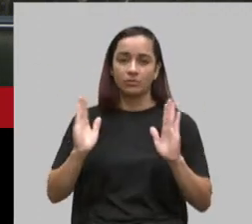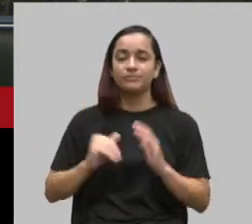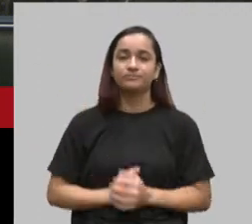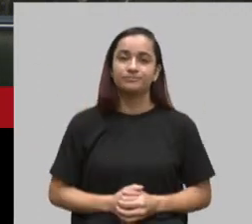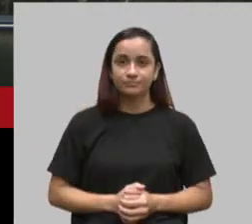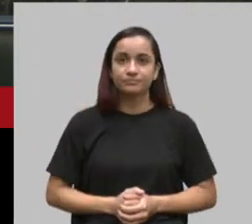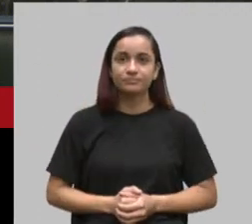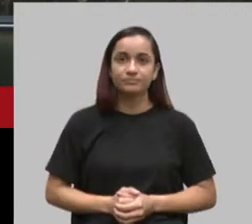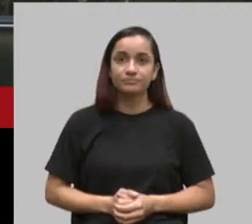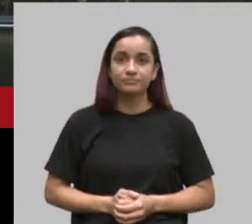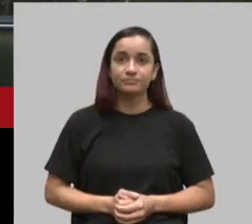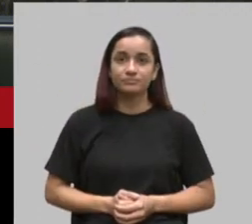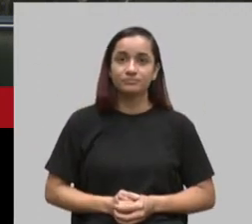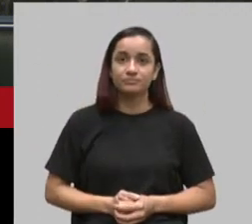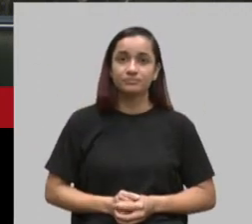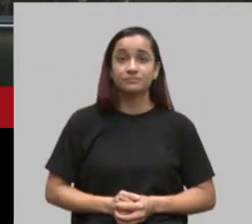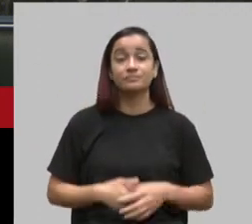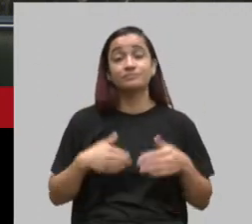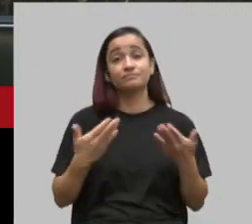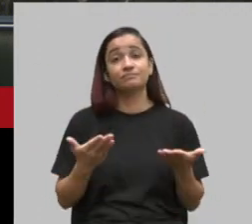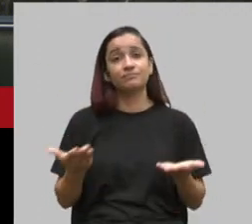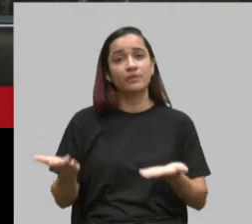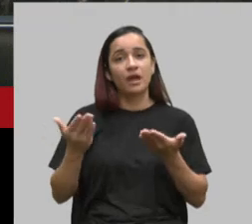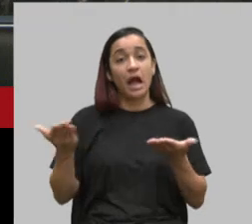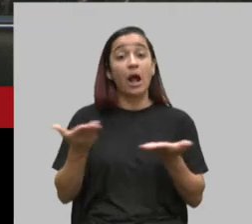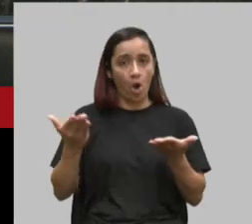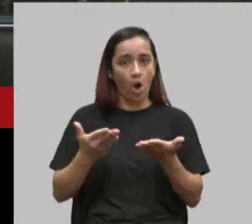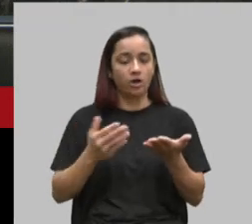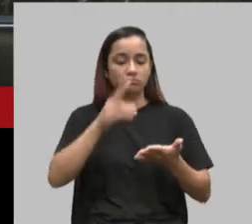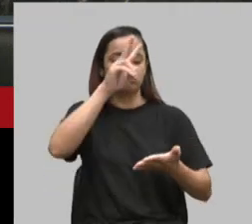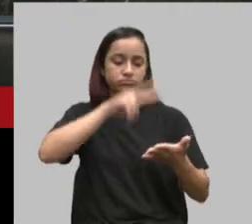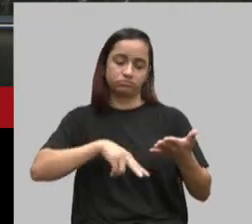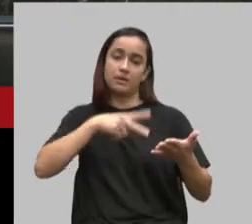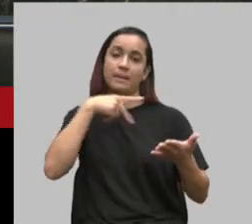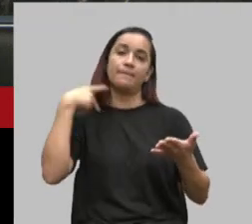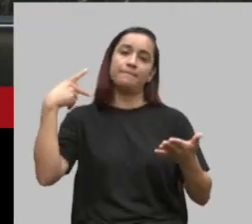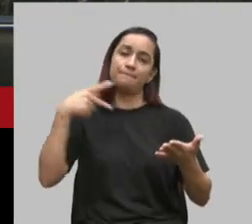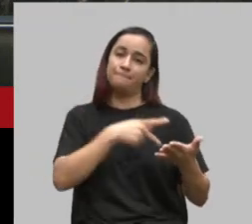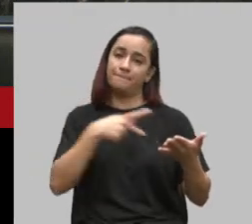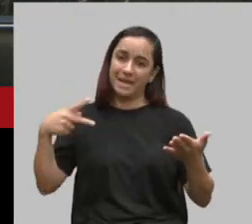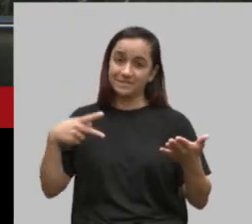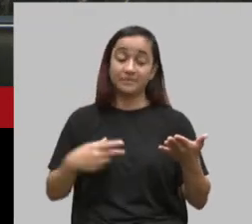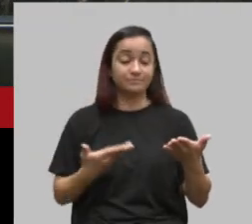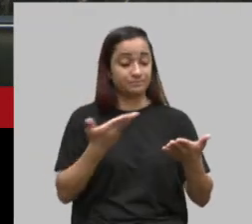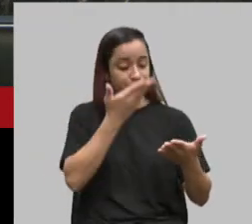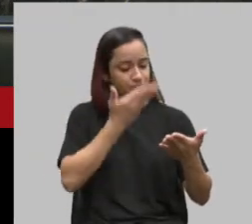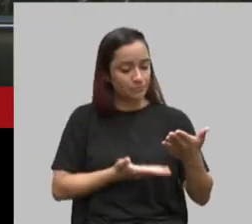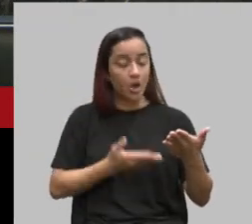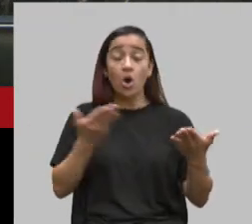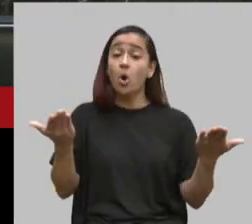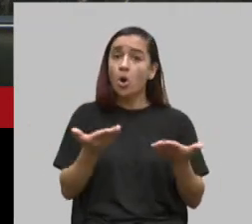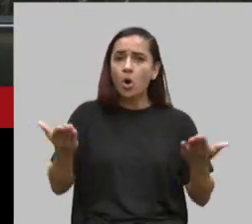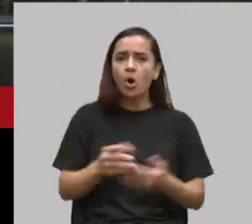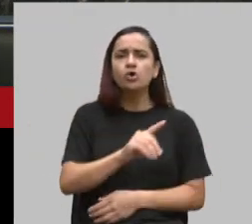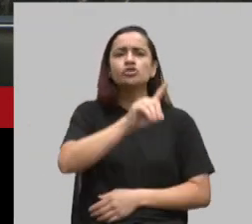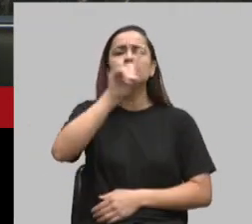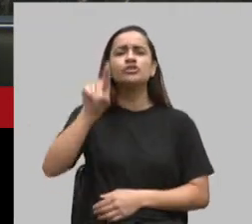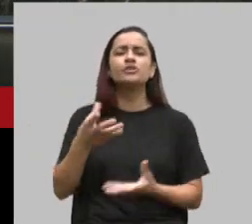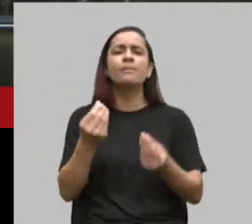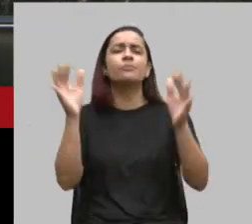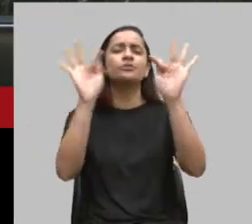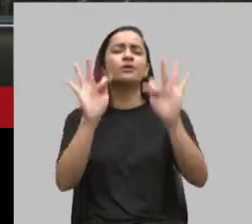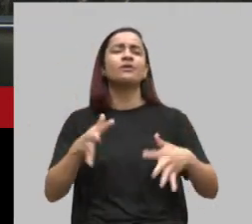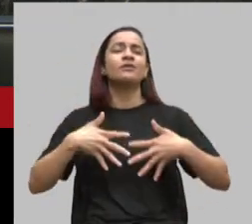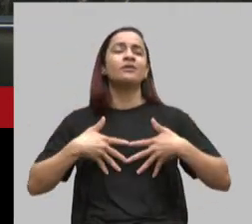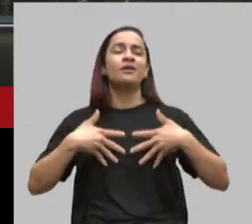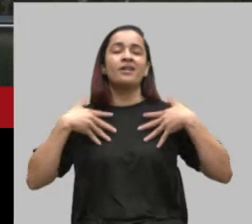Estadual Então vamos às palavras do presidente Tadeu Hoje é um dia de muita alegria para mim para cada um de nós deputados e